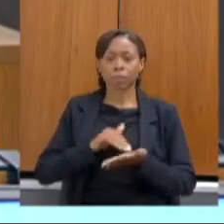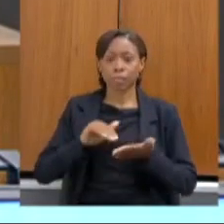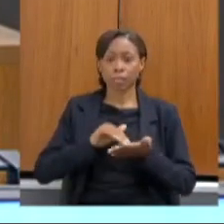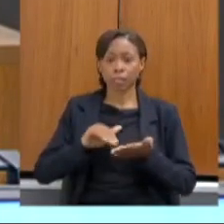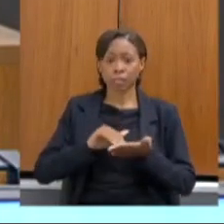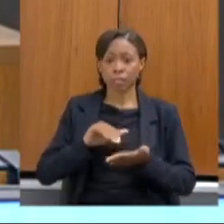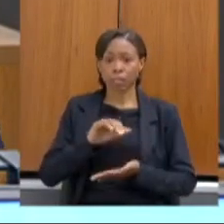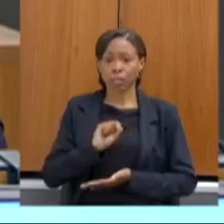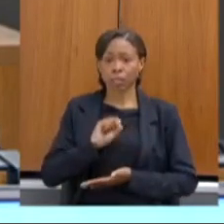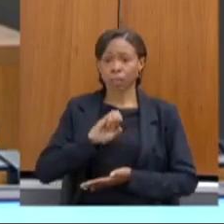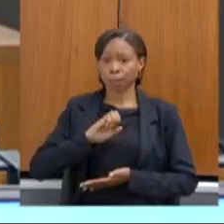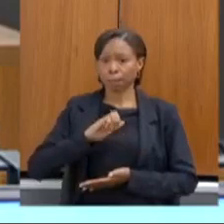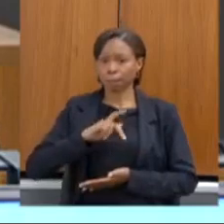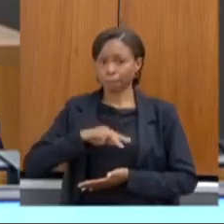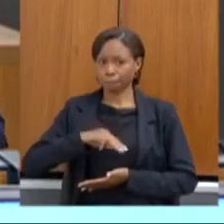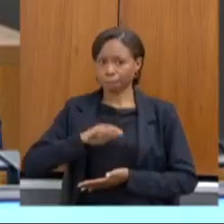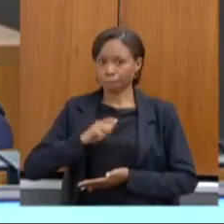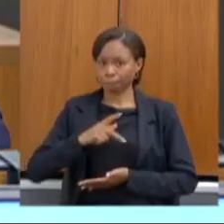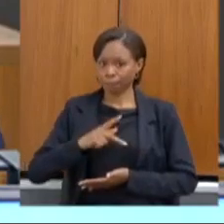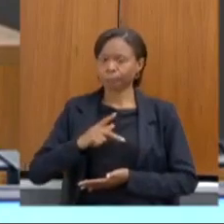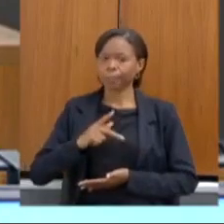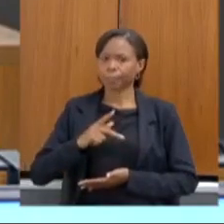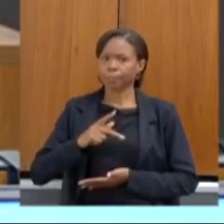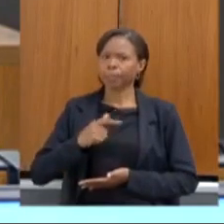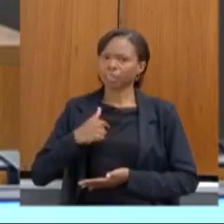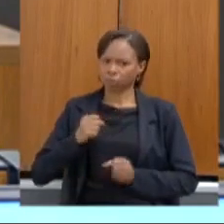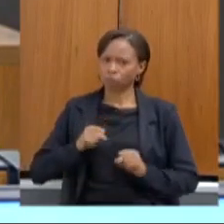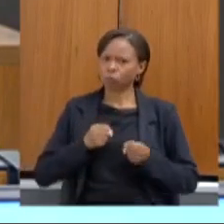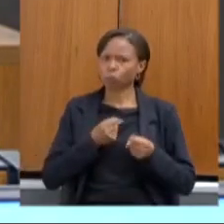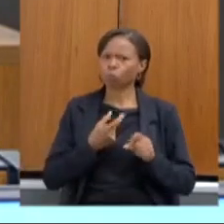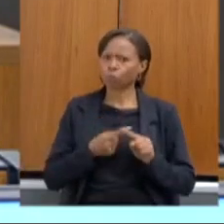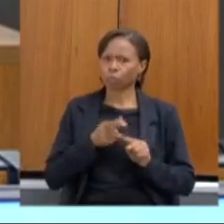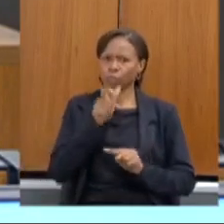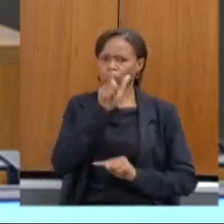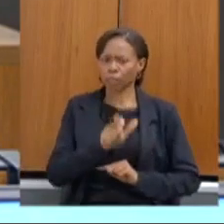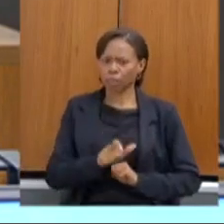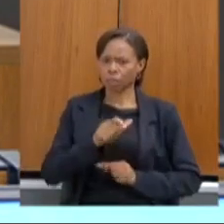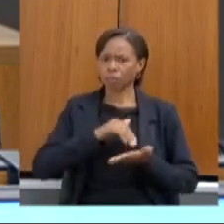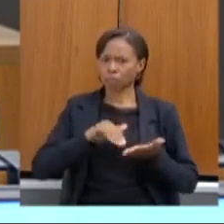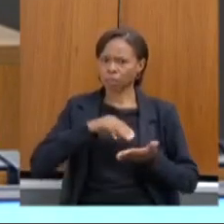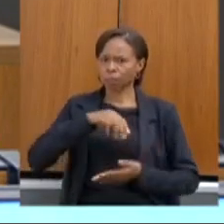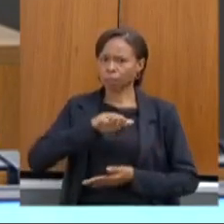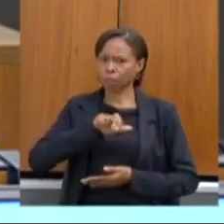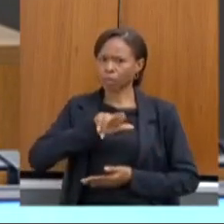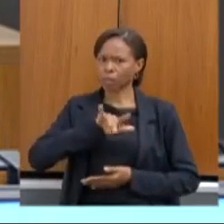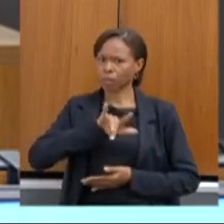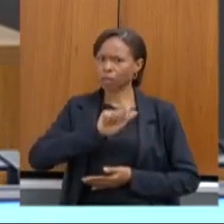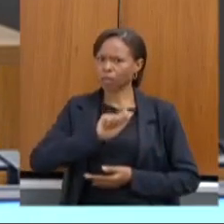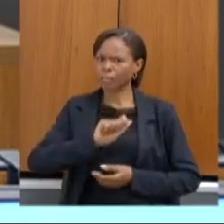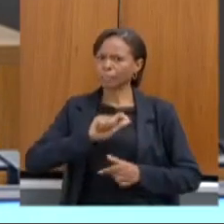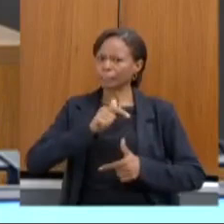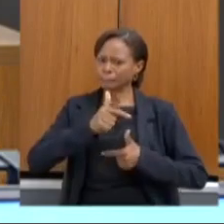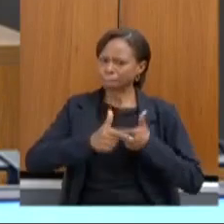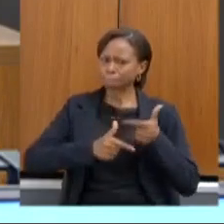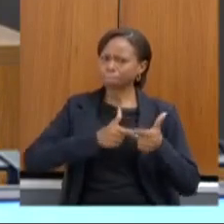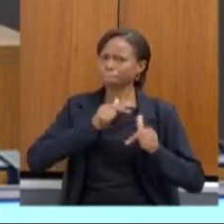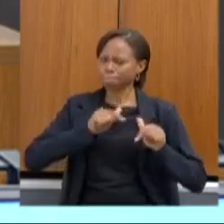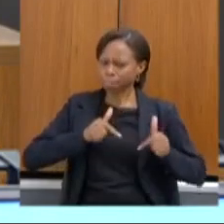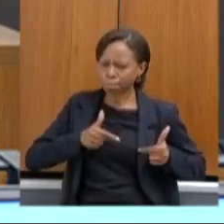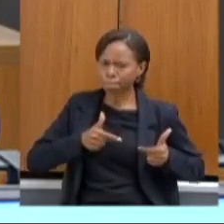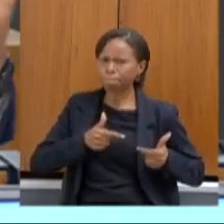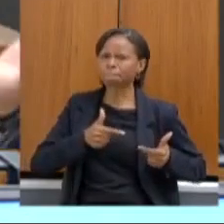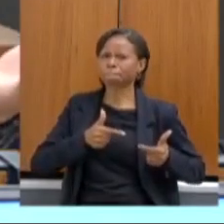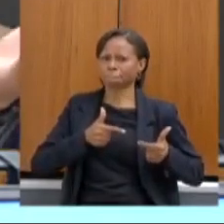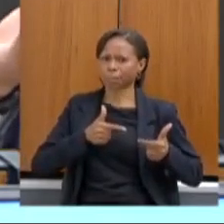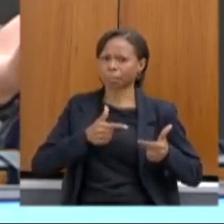a secretária Marília tem sido uma guerreira no sentido de dar agilidade aos processos estão na